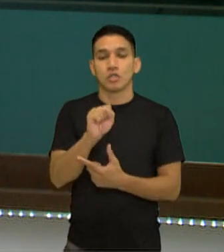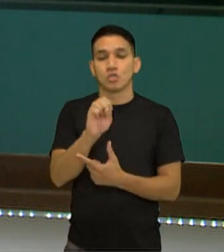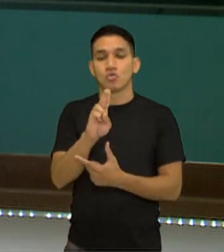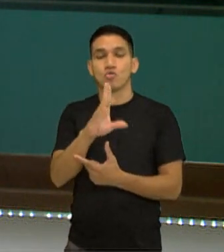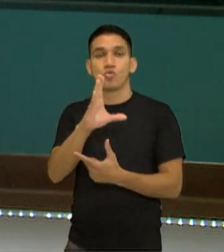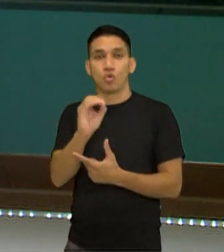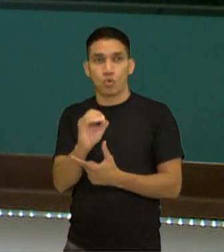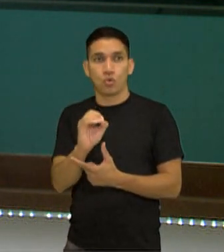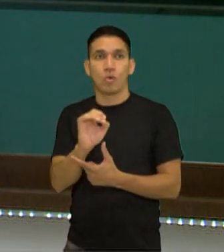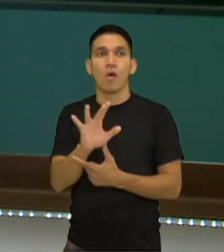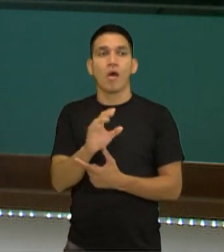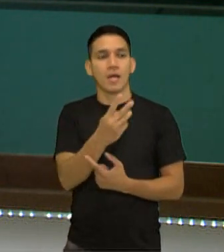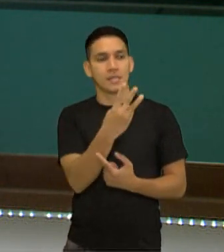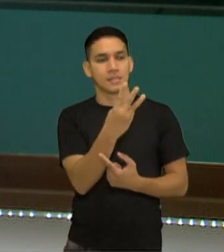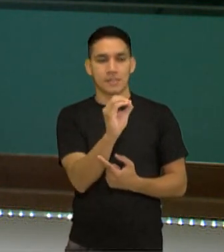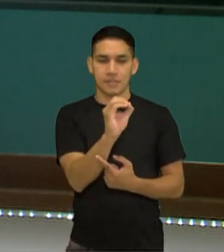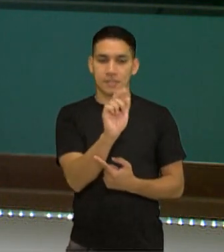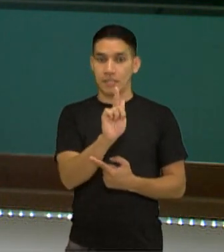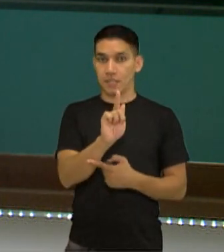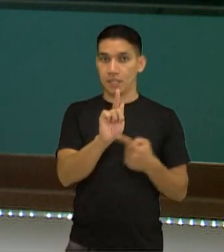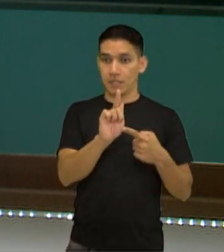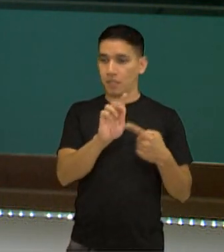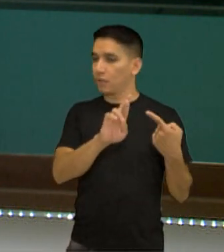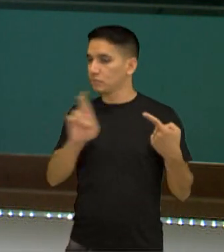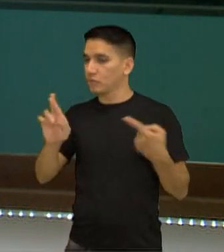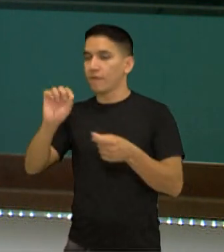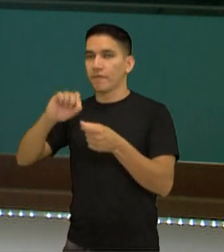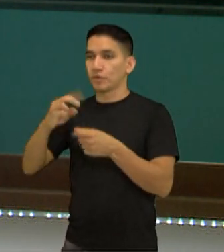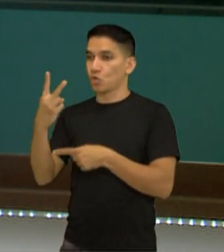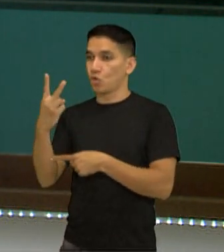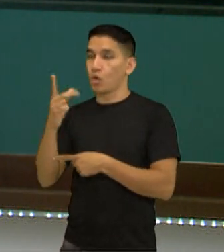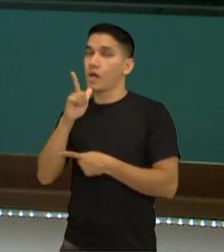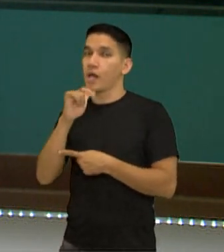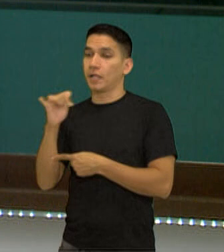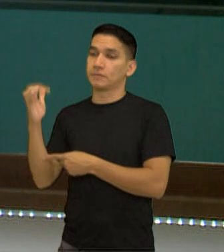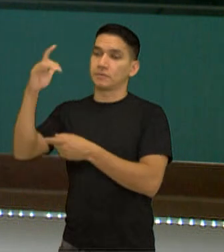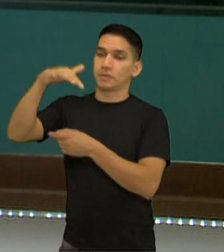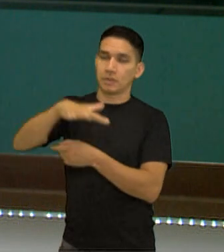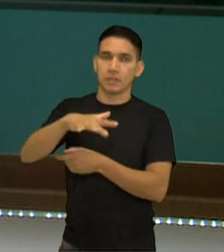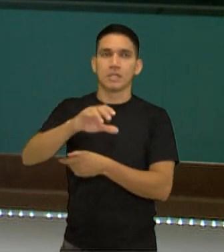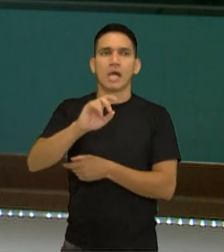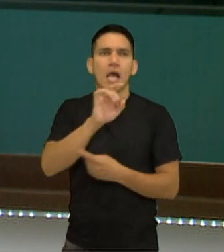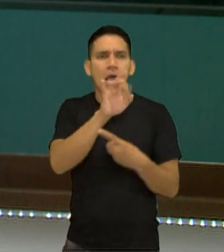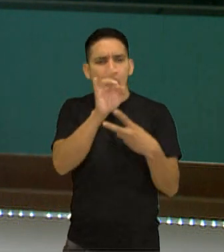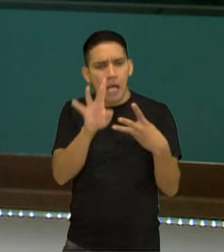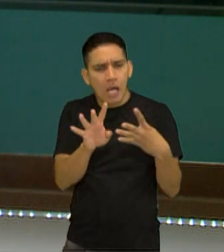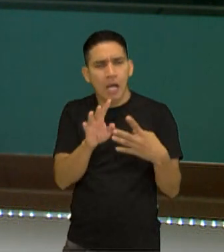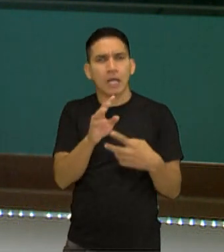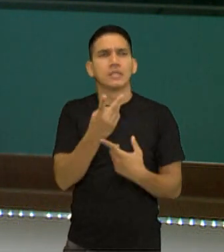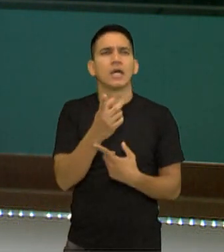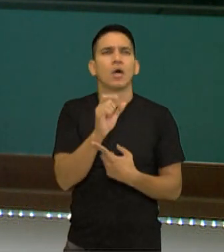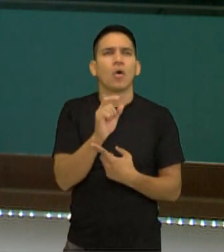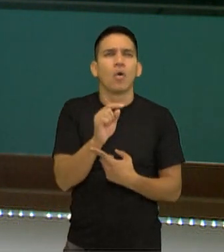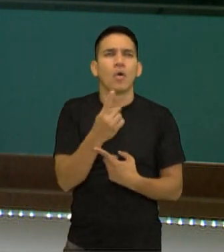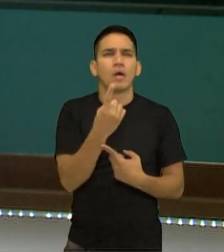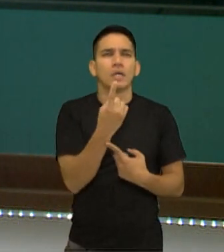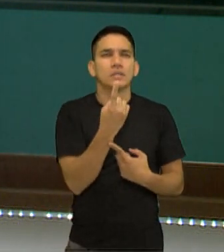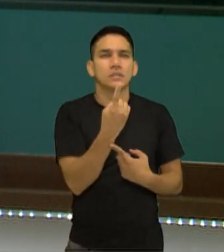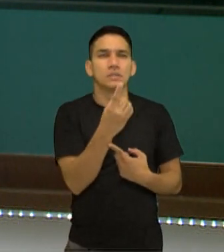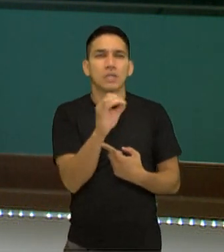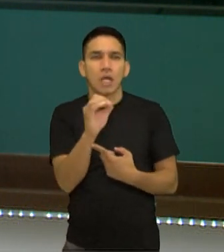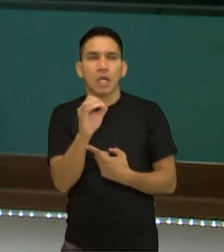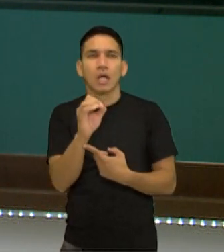pó. 30 gramas fazem 2 litros. Cada 100 ml desse produto contém vitamina C, 16